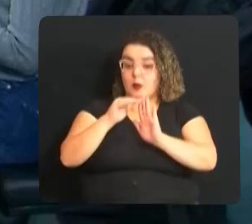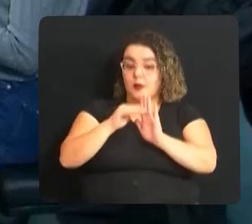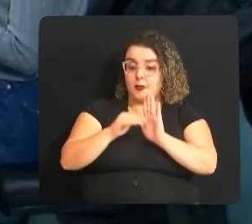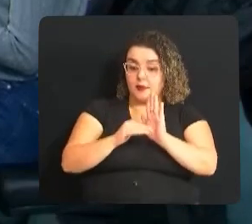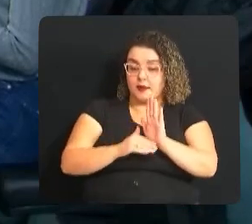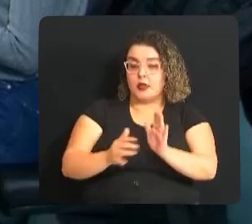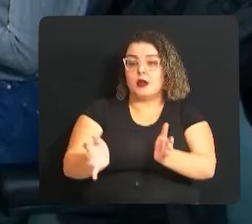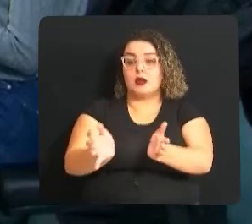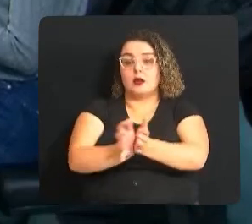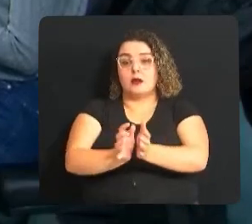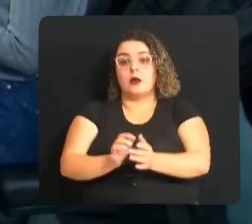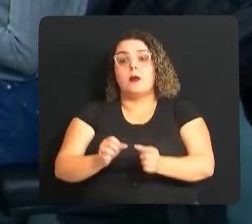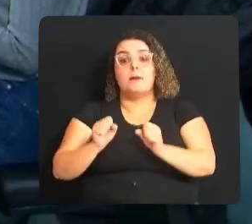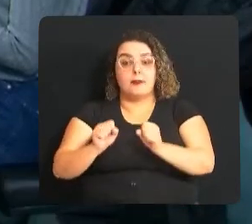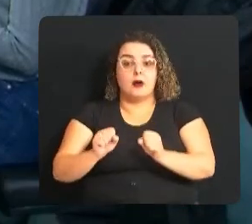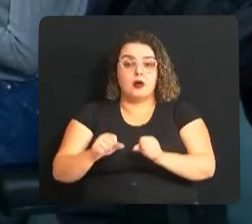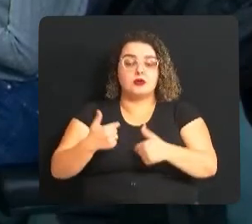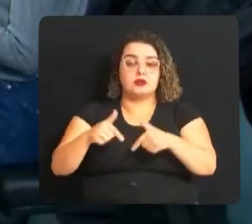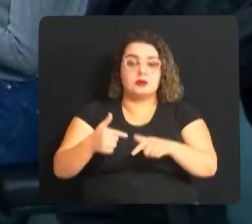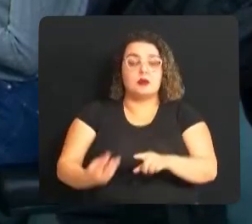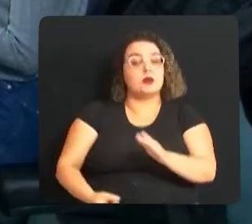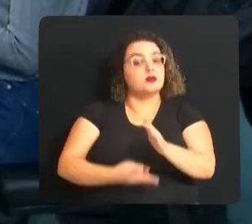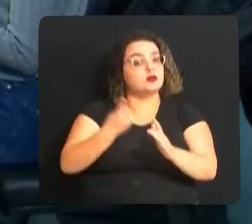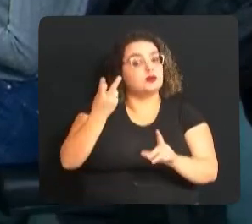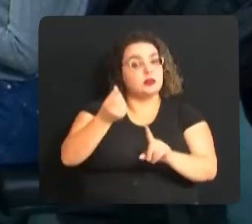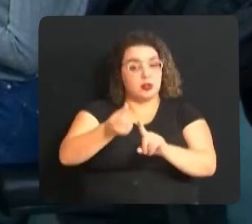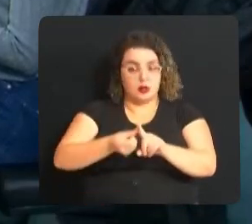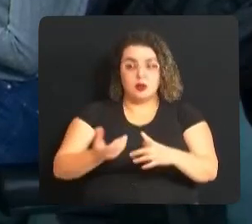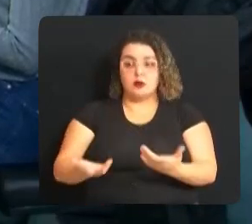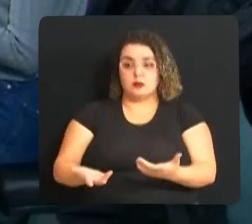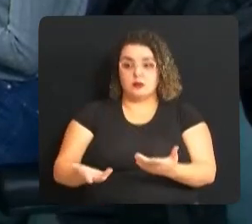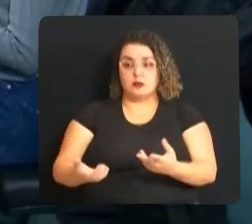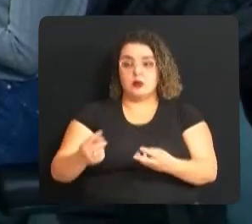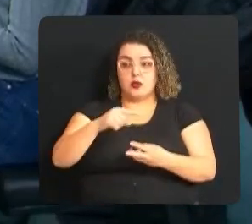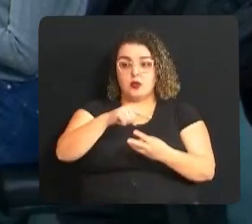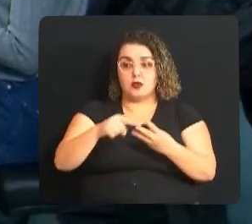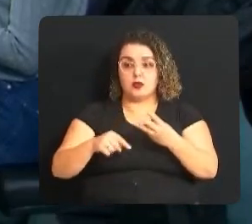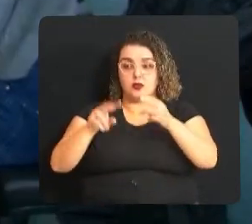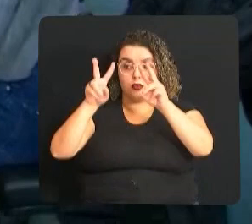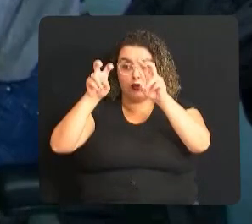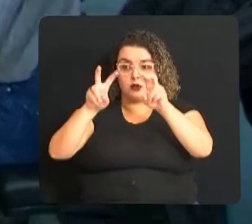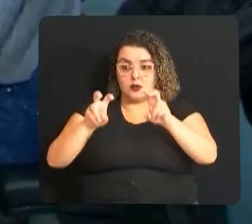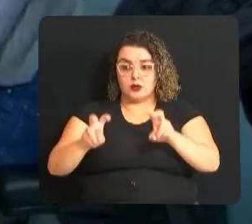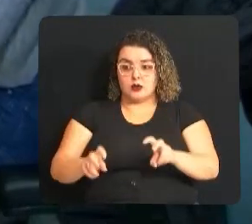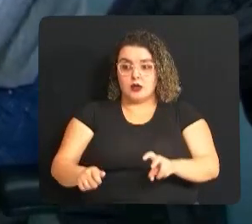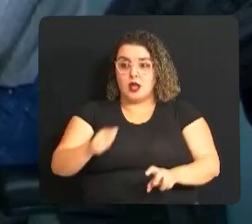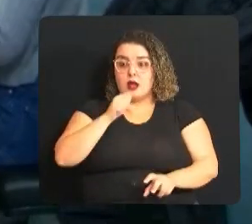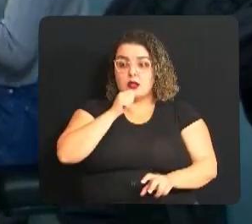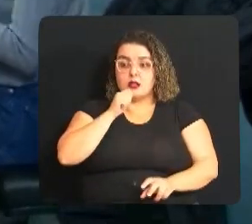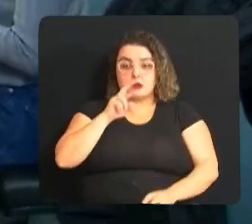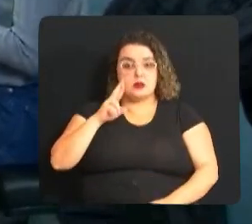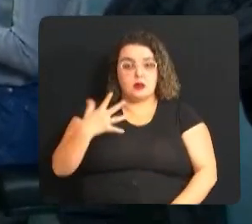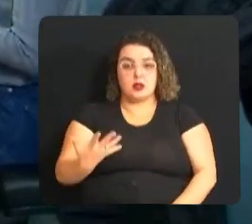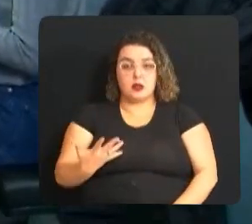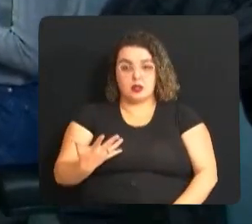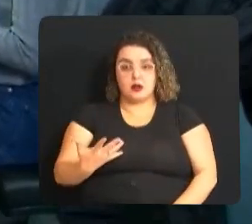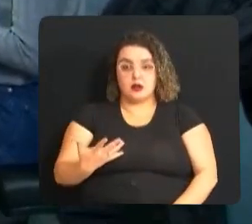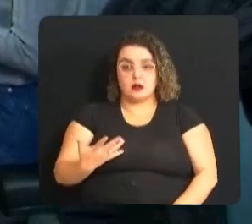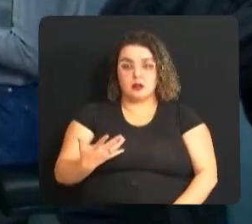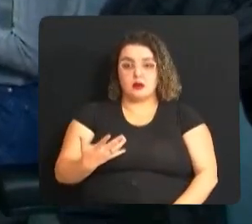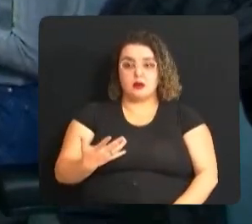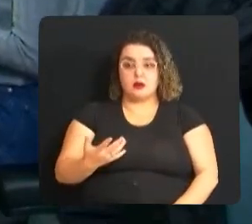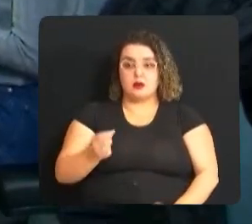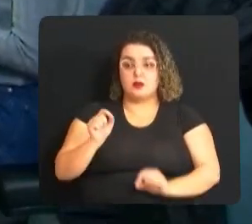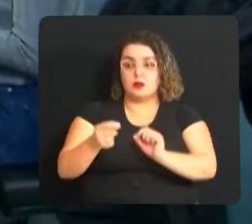já adianta as pautas que a comissão deve trabalhar a partir do segundo semestre. Os três temas que ainda não foram